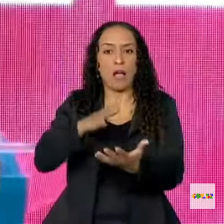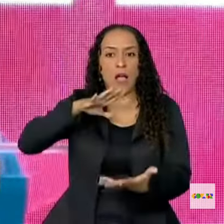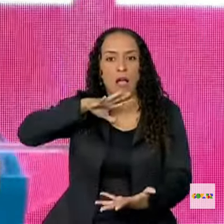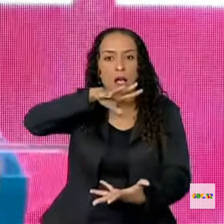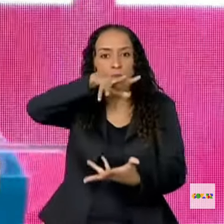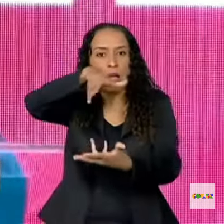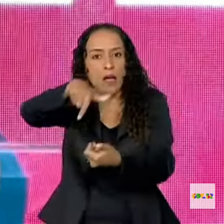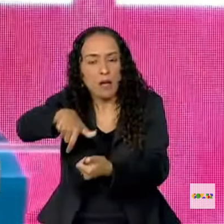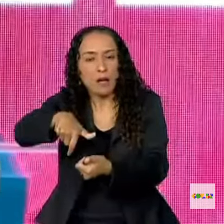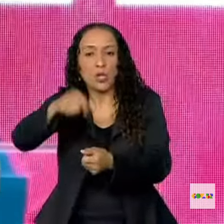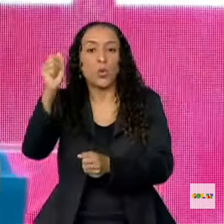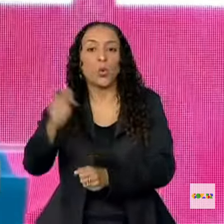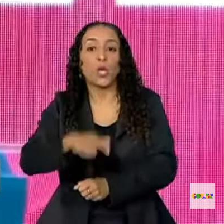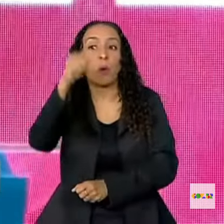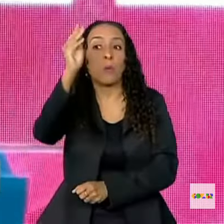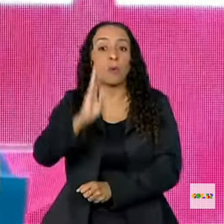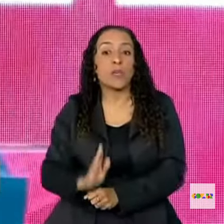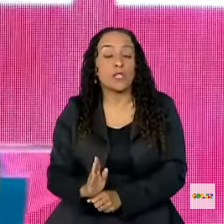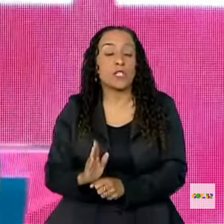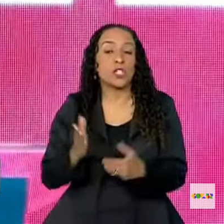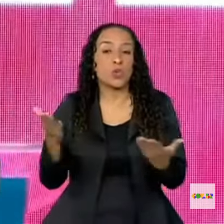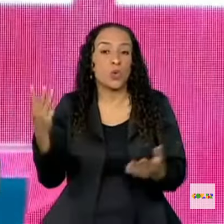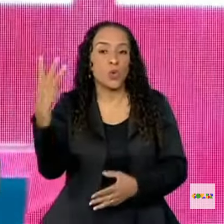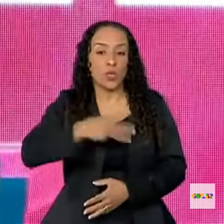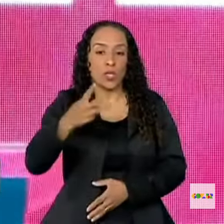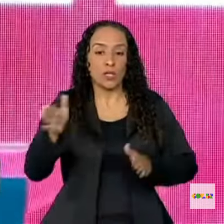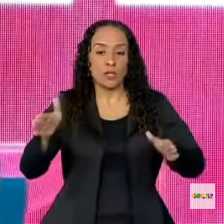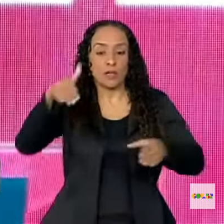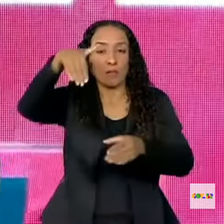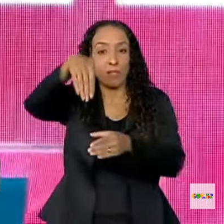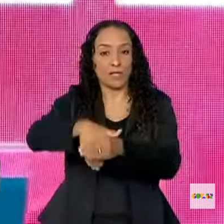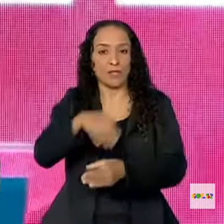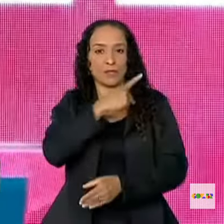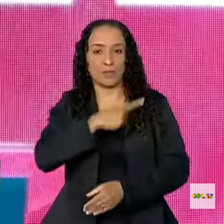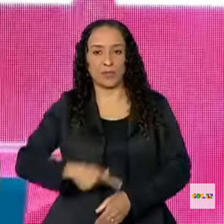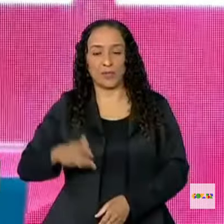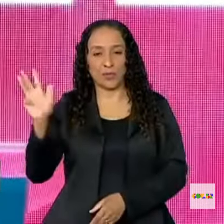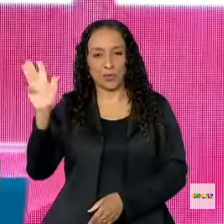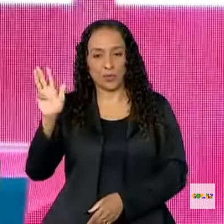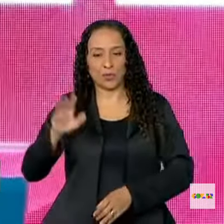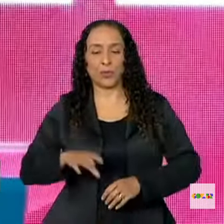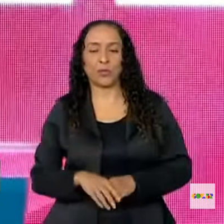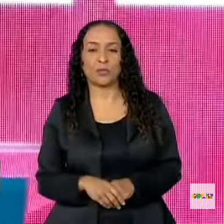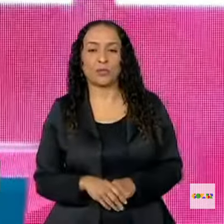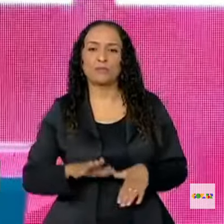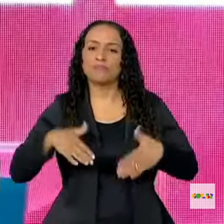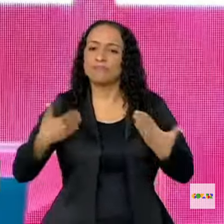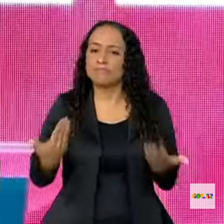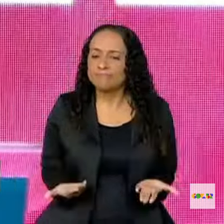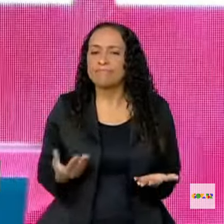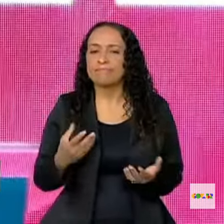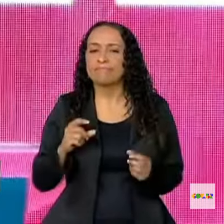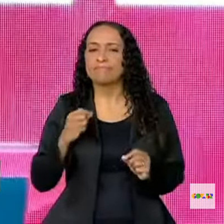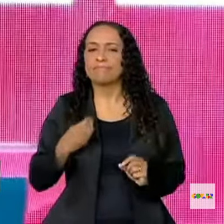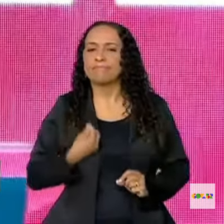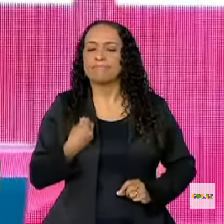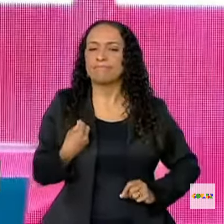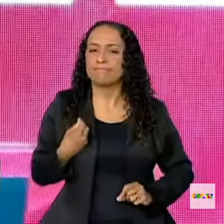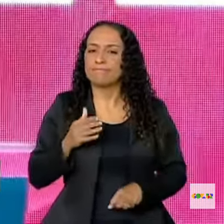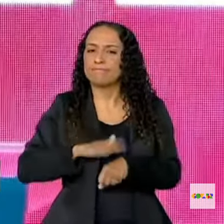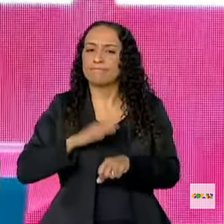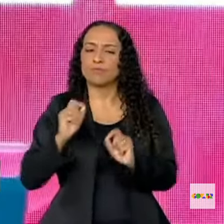que iria ser o Brasil no terceiro Mandato do presidente Lula e nós vivemos a seguinte